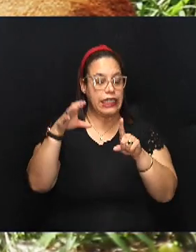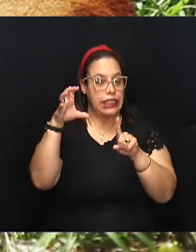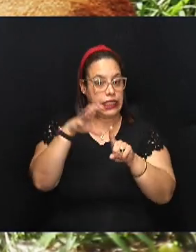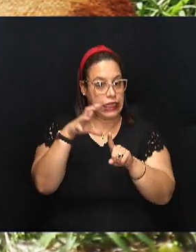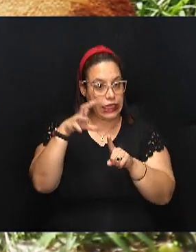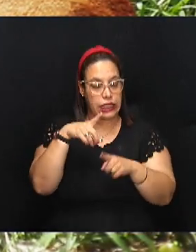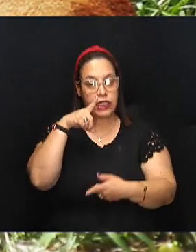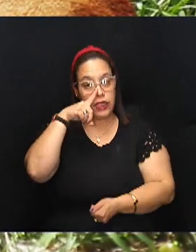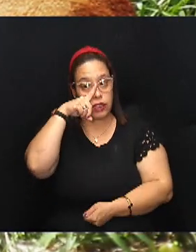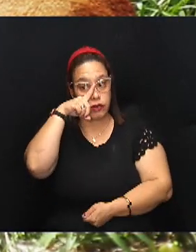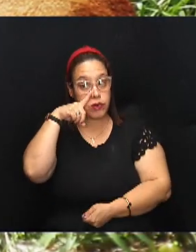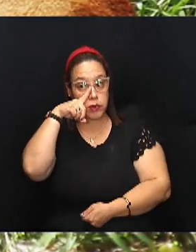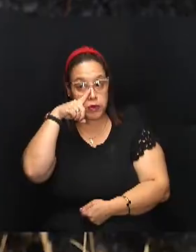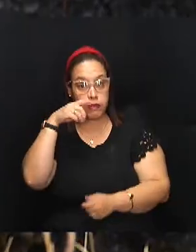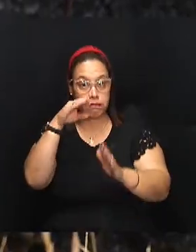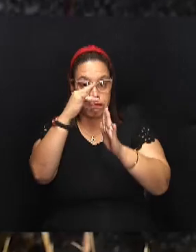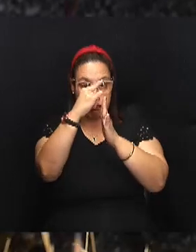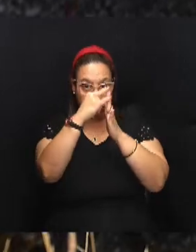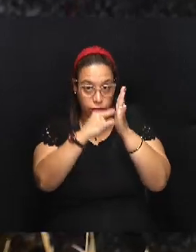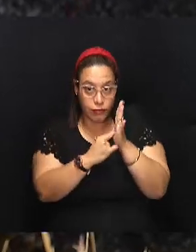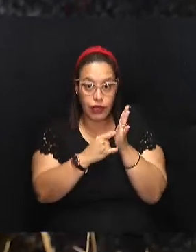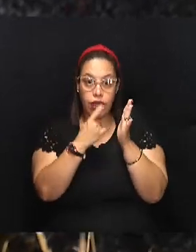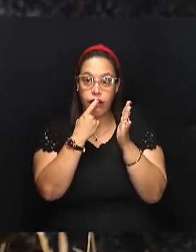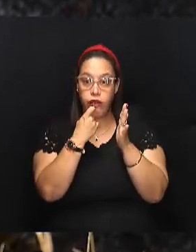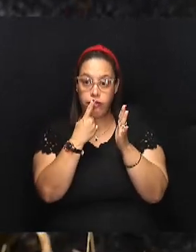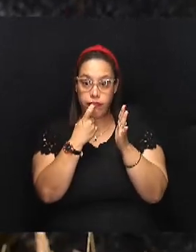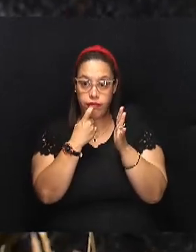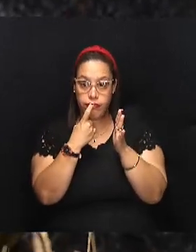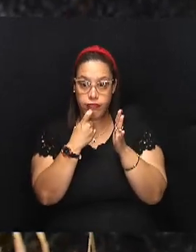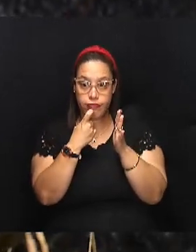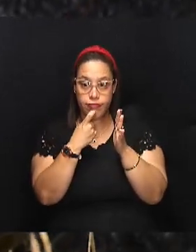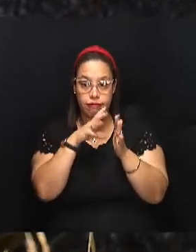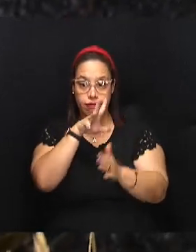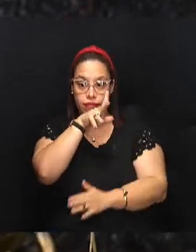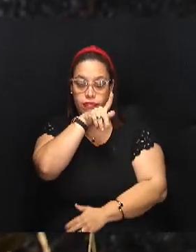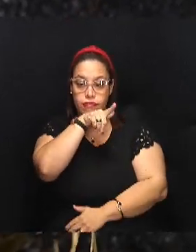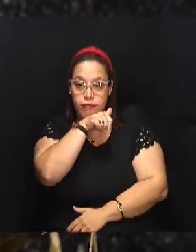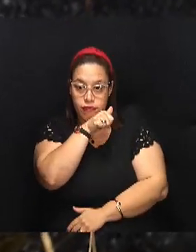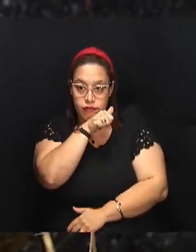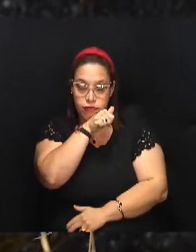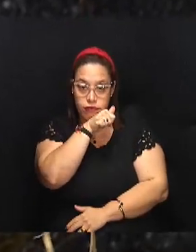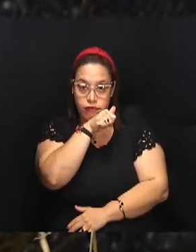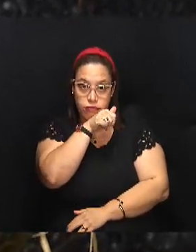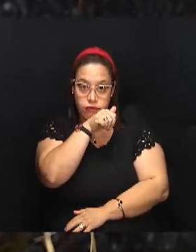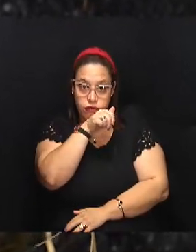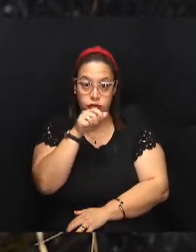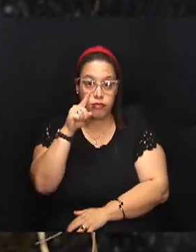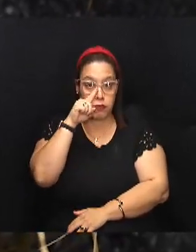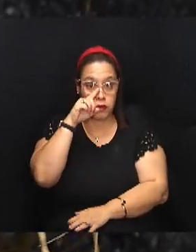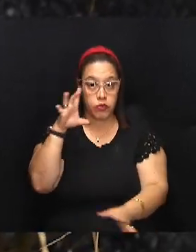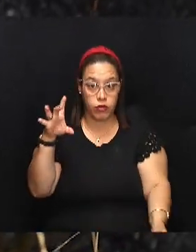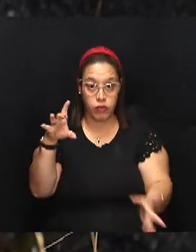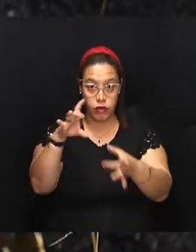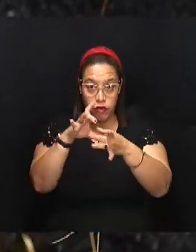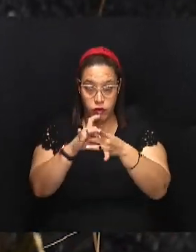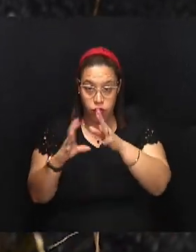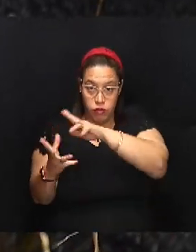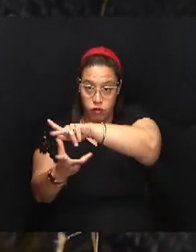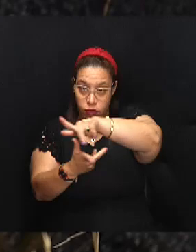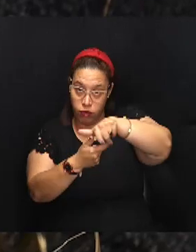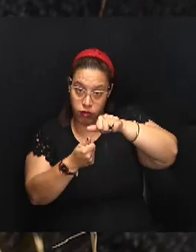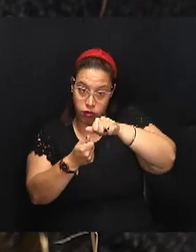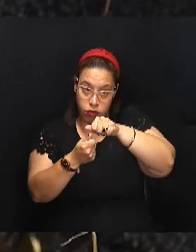extinção. Ela está na lista vermelha de espécies ameaçadas, tanto pela União Internacional